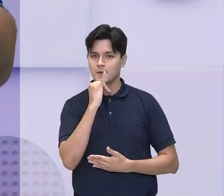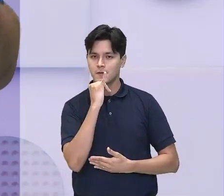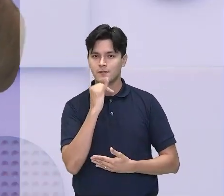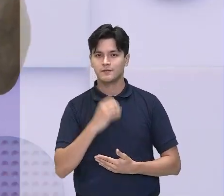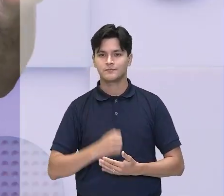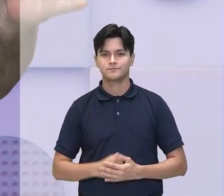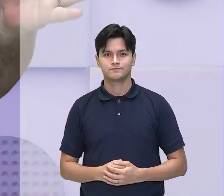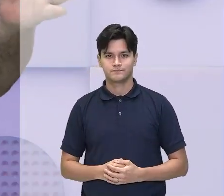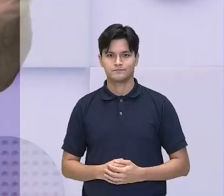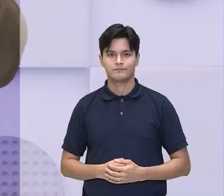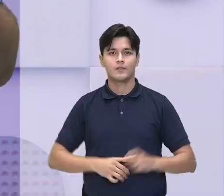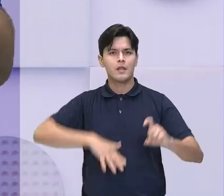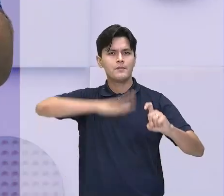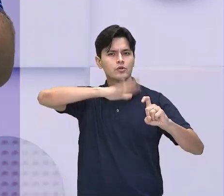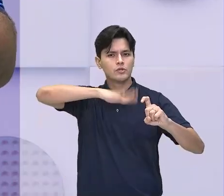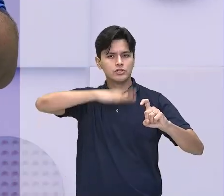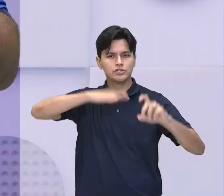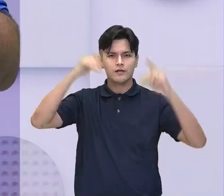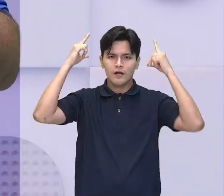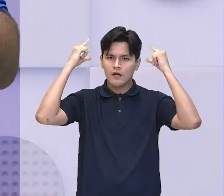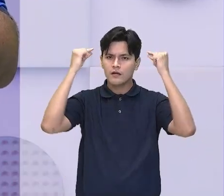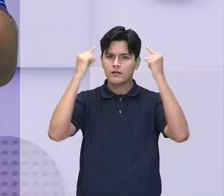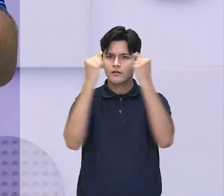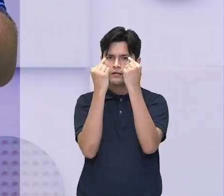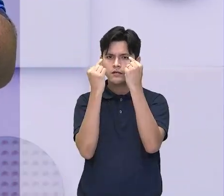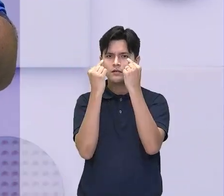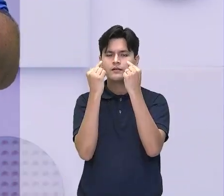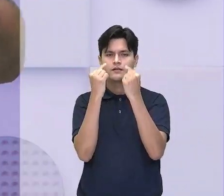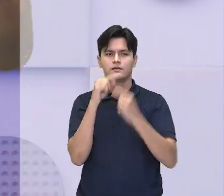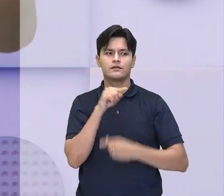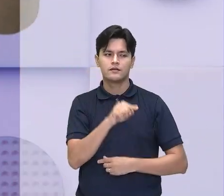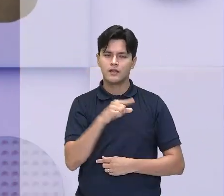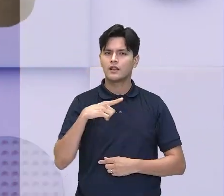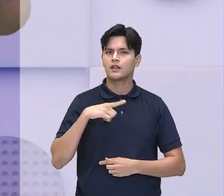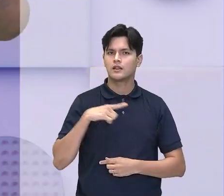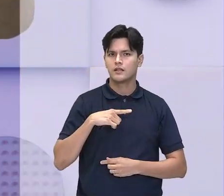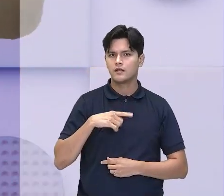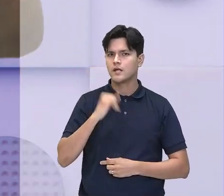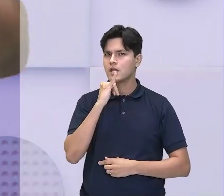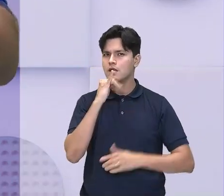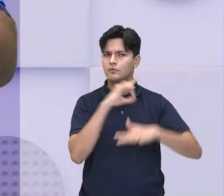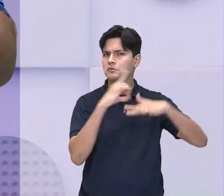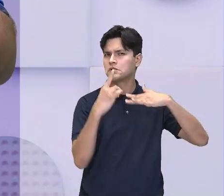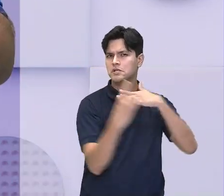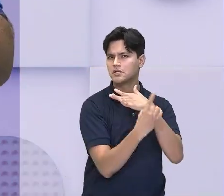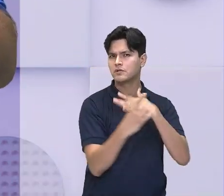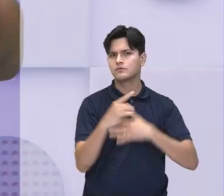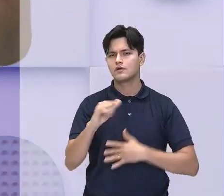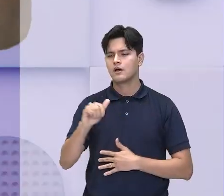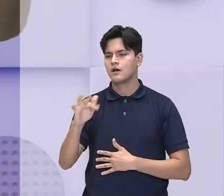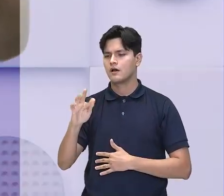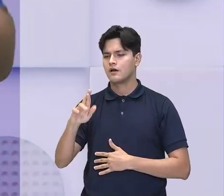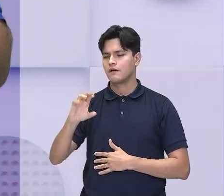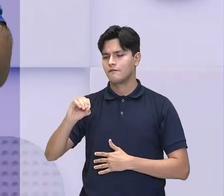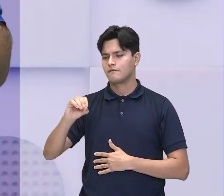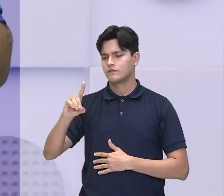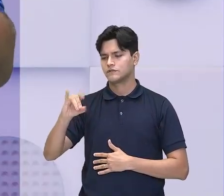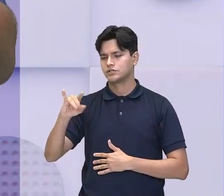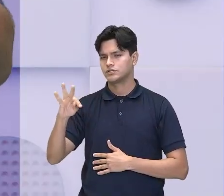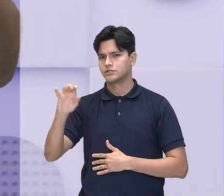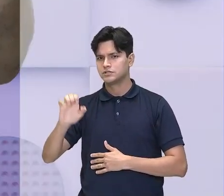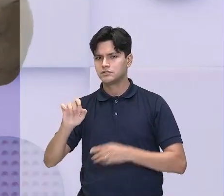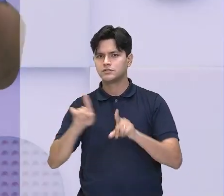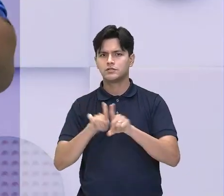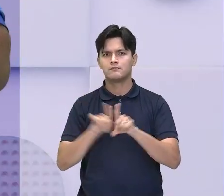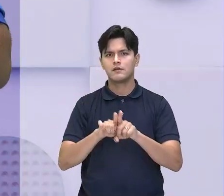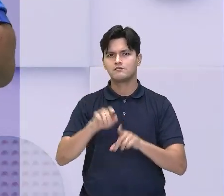A mitologia grega, que tem aí Afrodite, os vários deuses gregos, né? Hércules, Zeus, é a